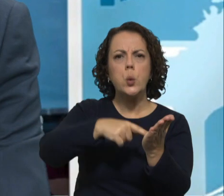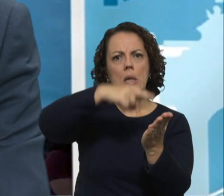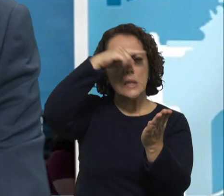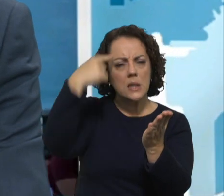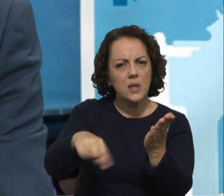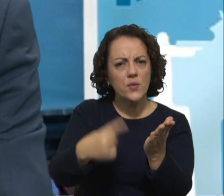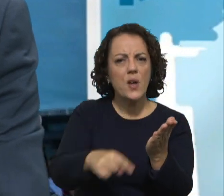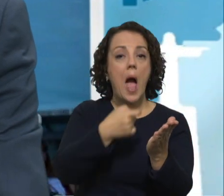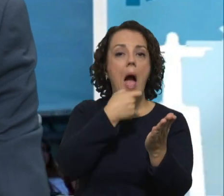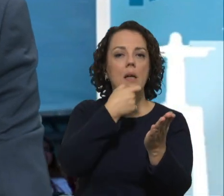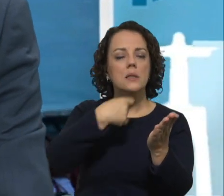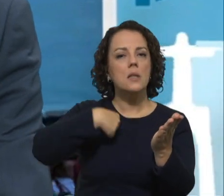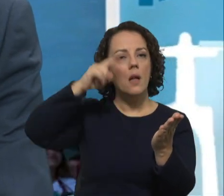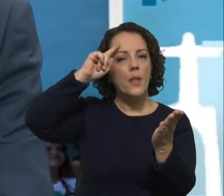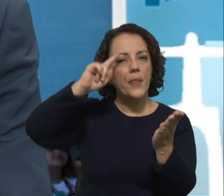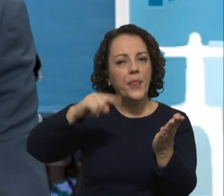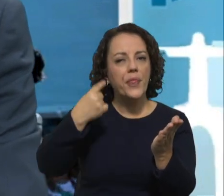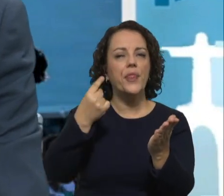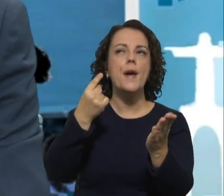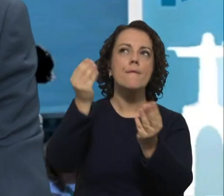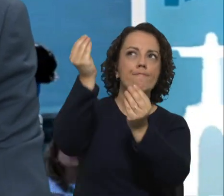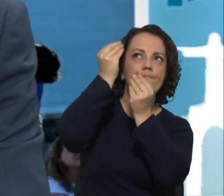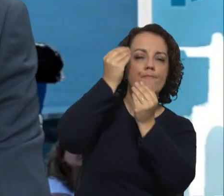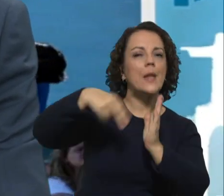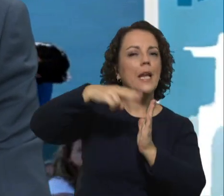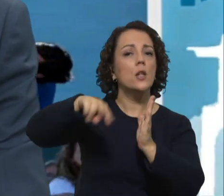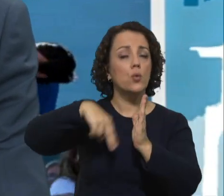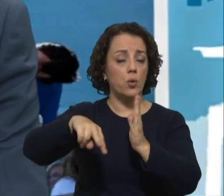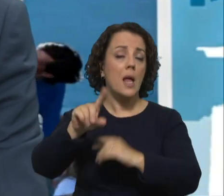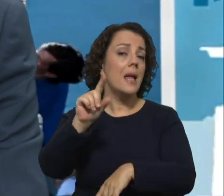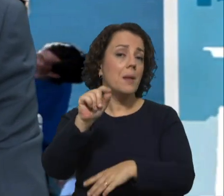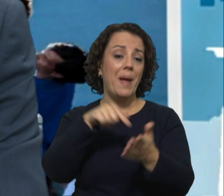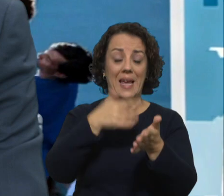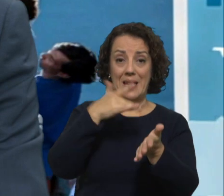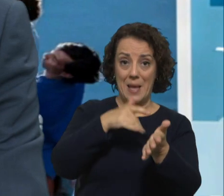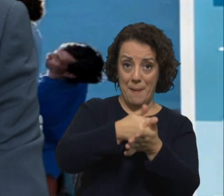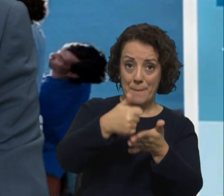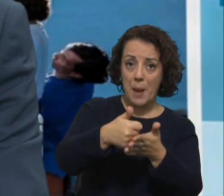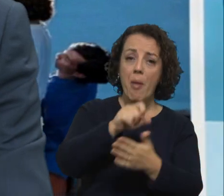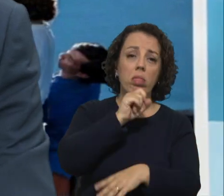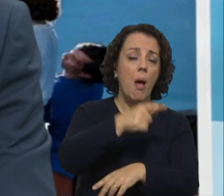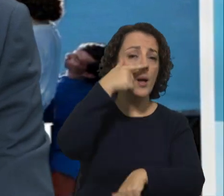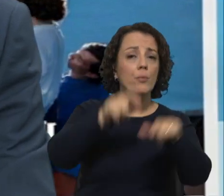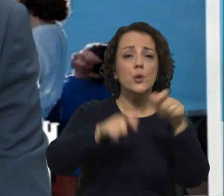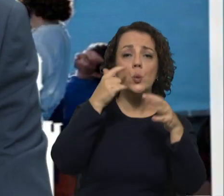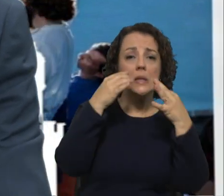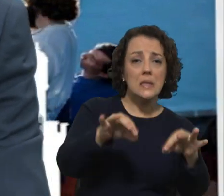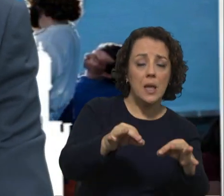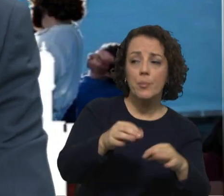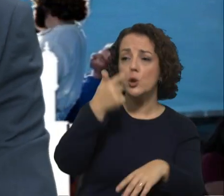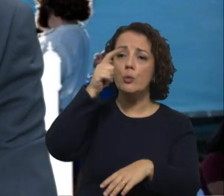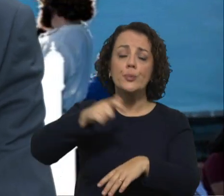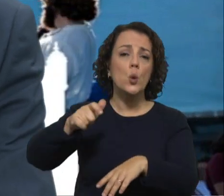educação literária. Claro que a Bíblia é também um livro para os simples e para todos, nesse sentido, não é? Não é só para os literados, pelo